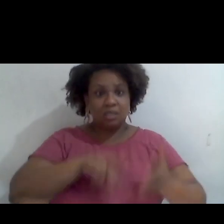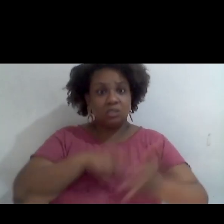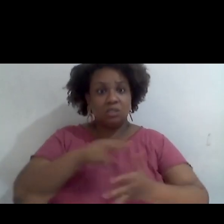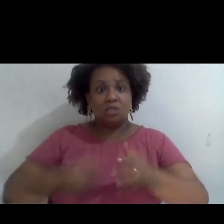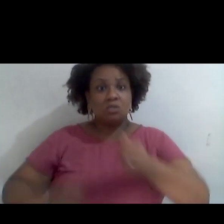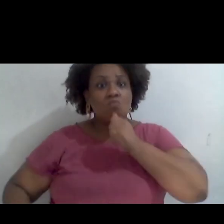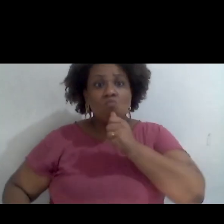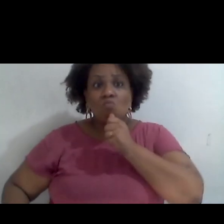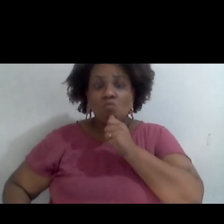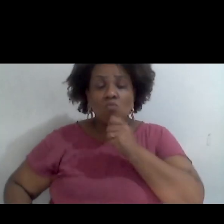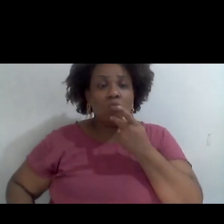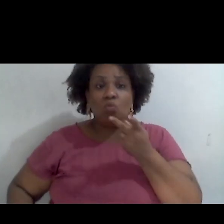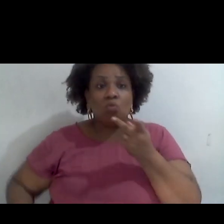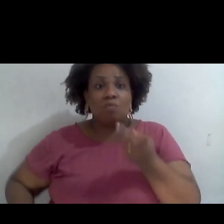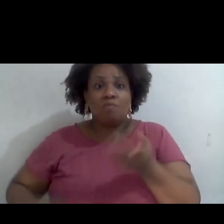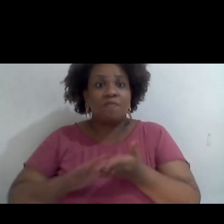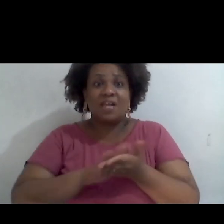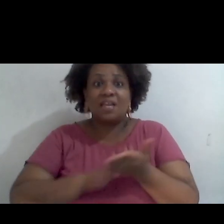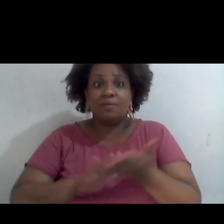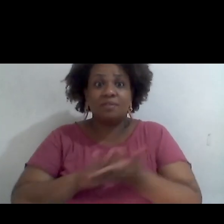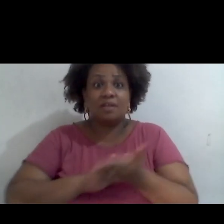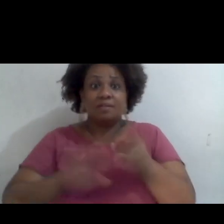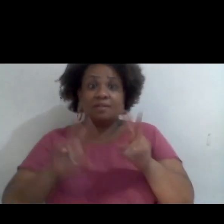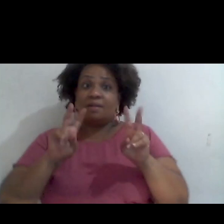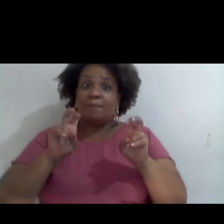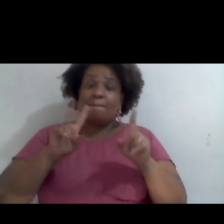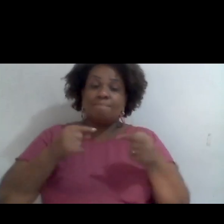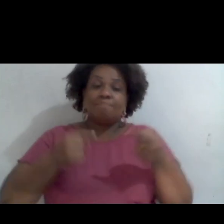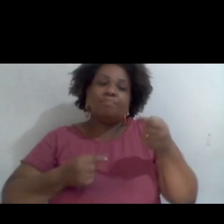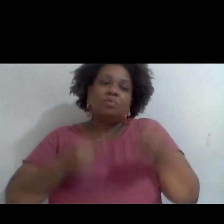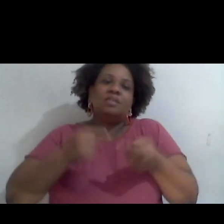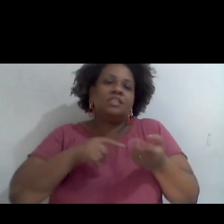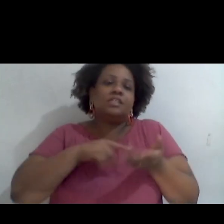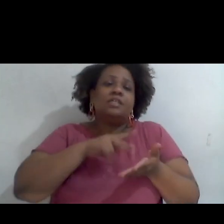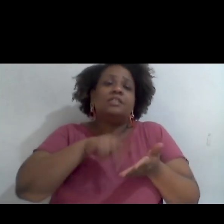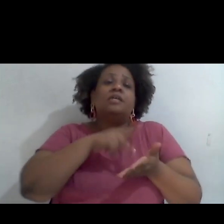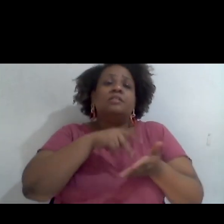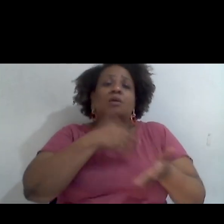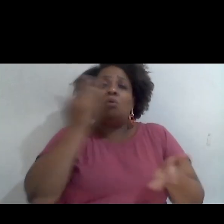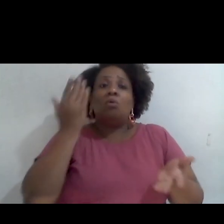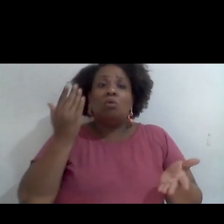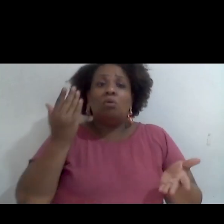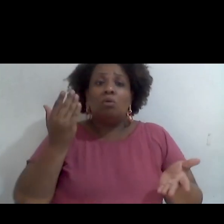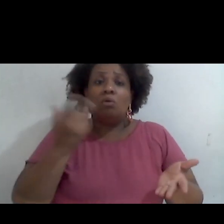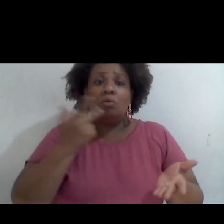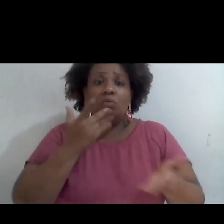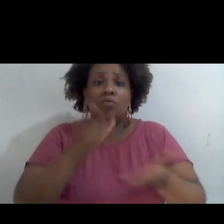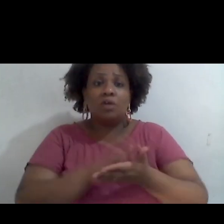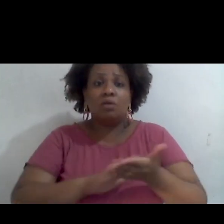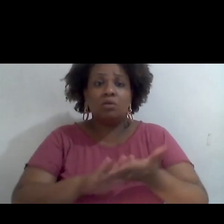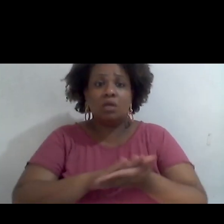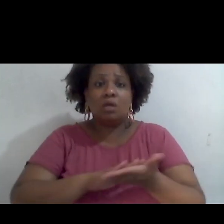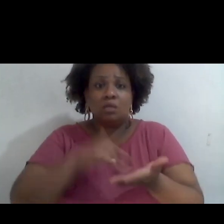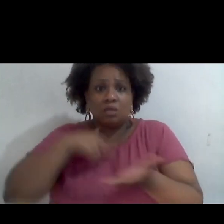absolutamente nada ligado à política para a dança. Ninguém falou de dança. Eu acho que eu vou dançar aqui no